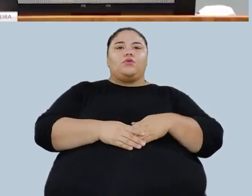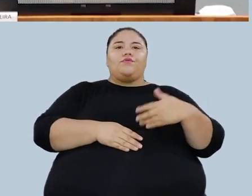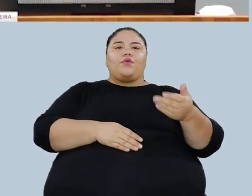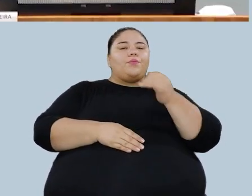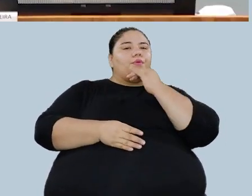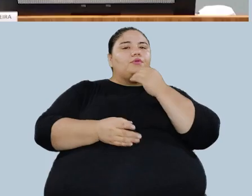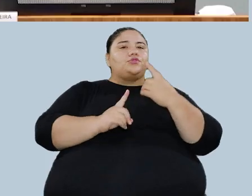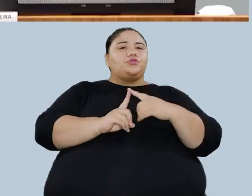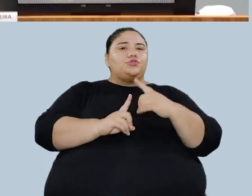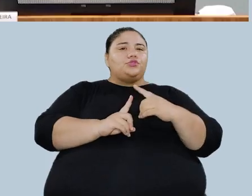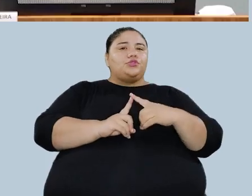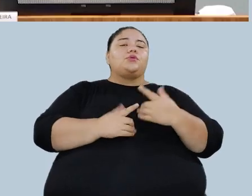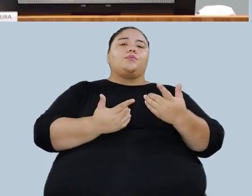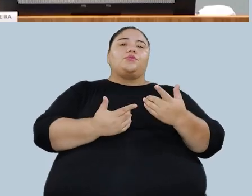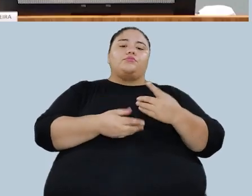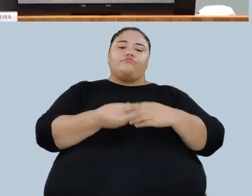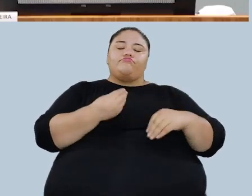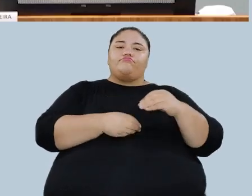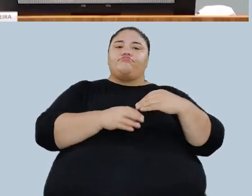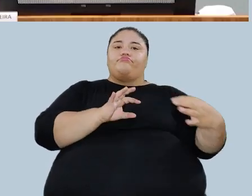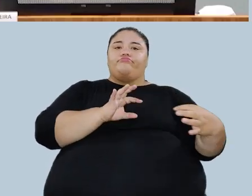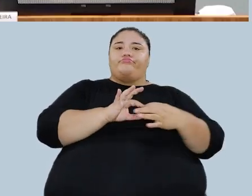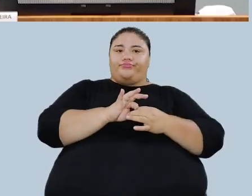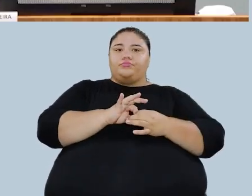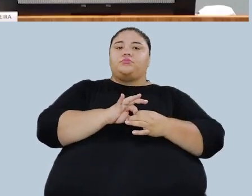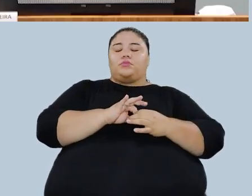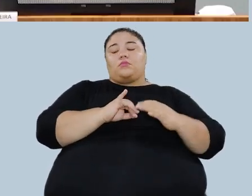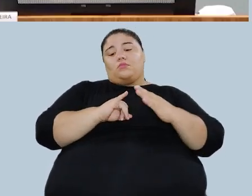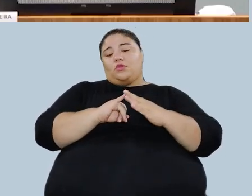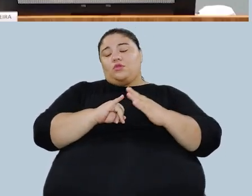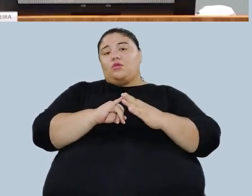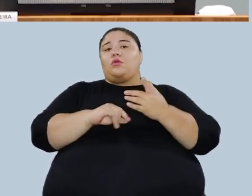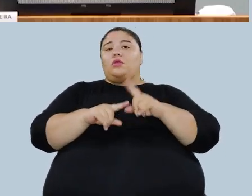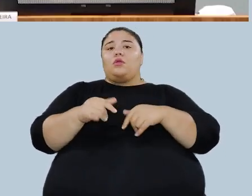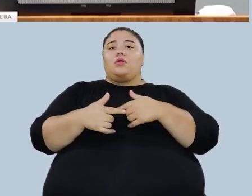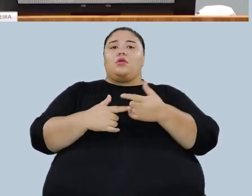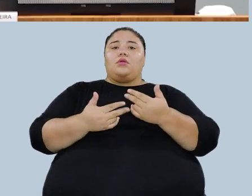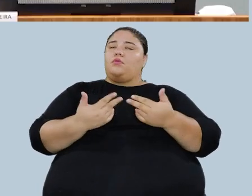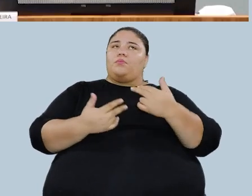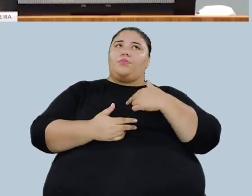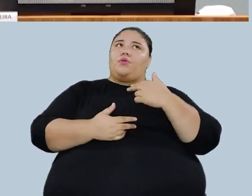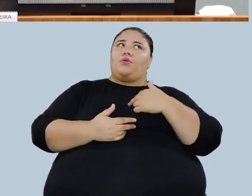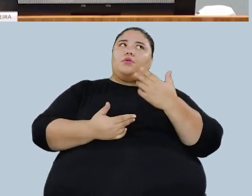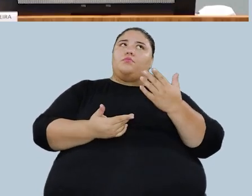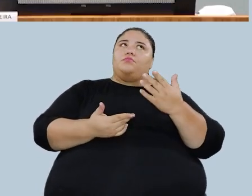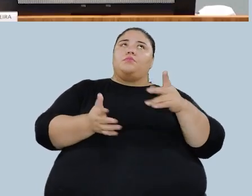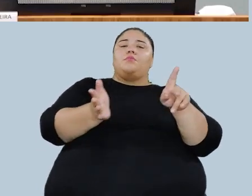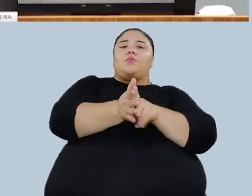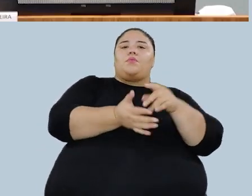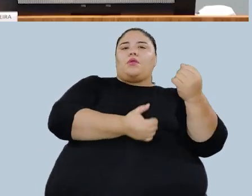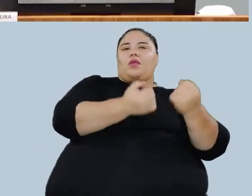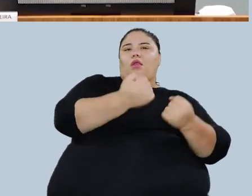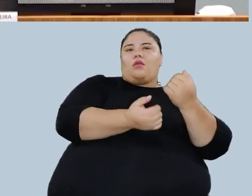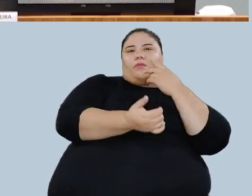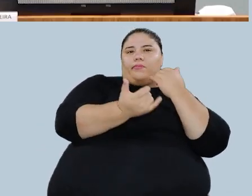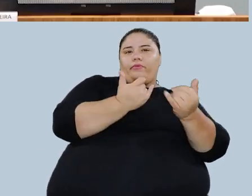conforme o tipo do bem envolvido no arrendamento mercantil. O arrendamento mercantil de bem imóvel não pode ser tratado como arrendamento mercantil de